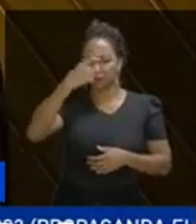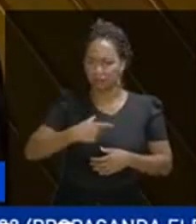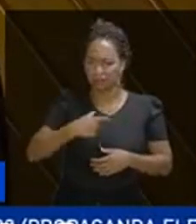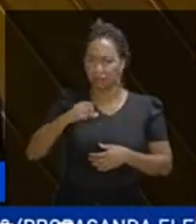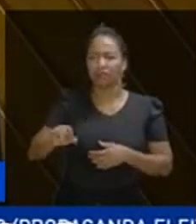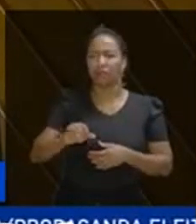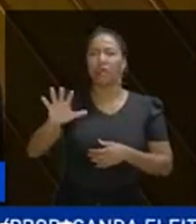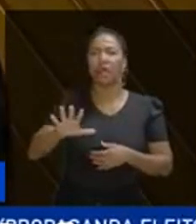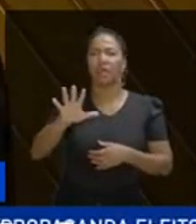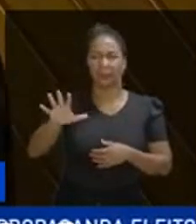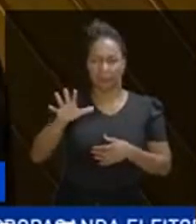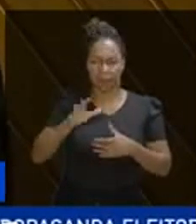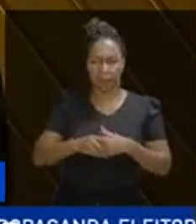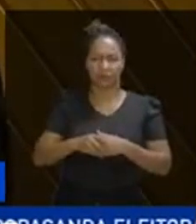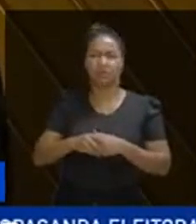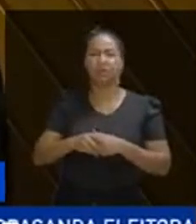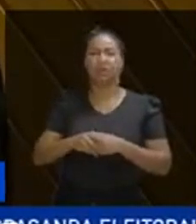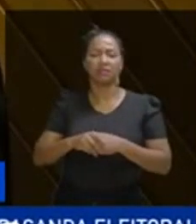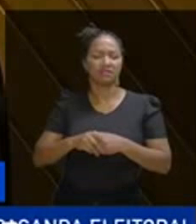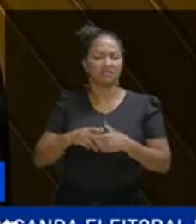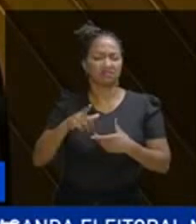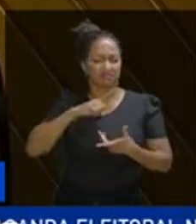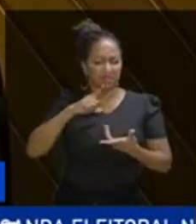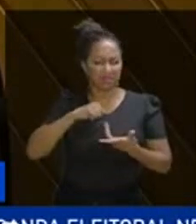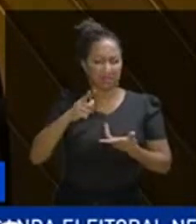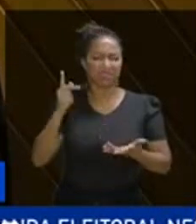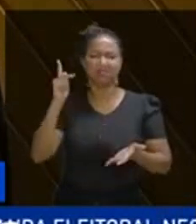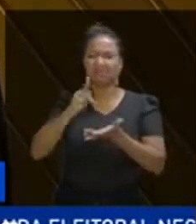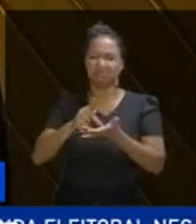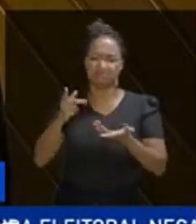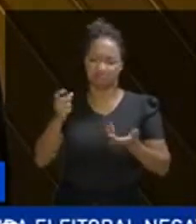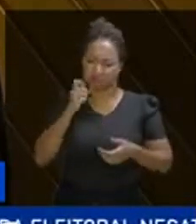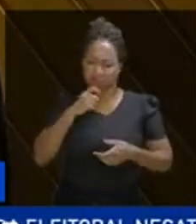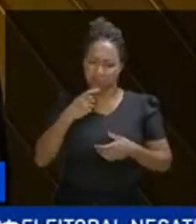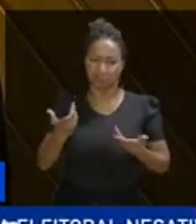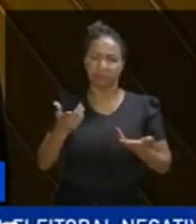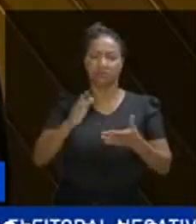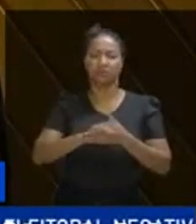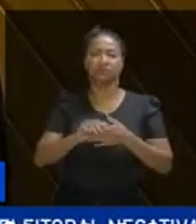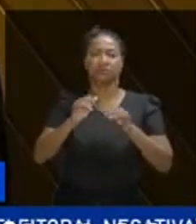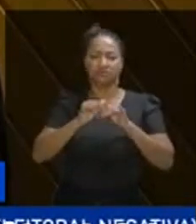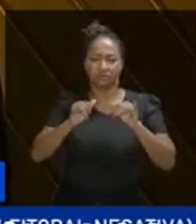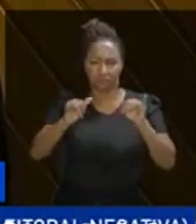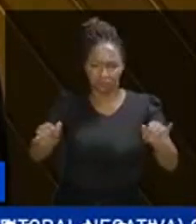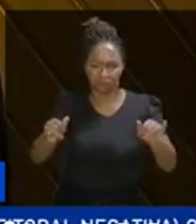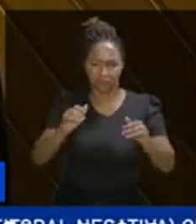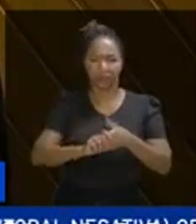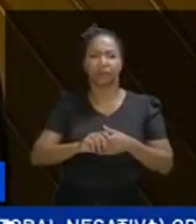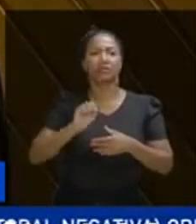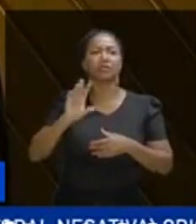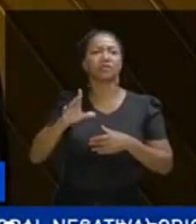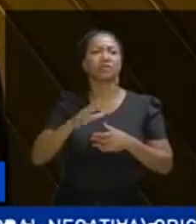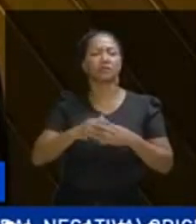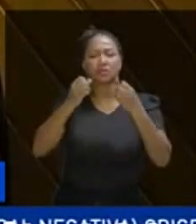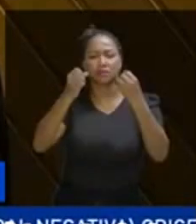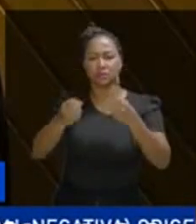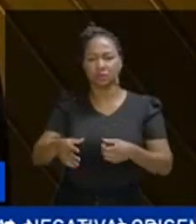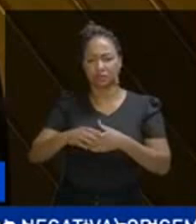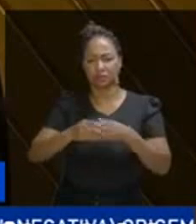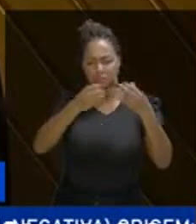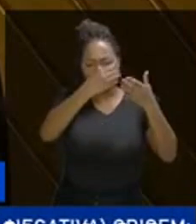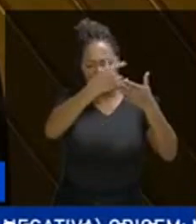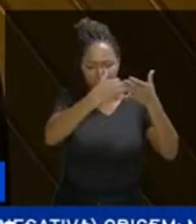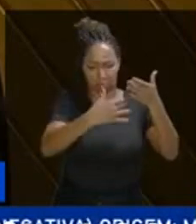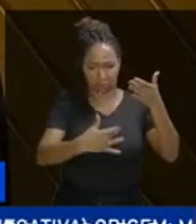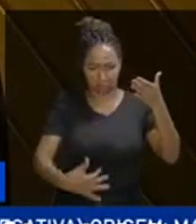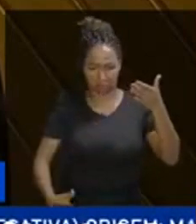do candidato da coligação recorrente, tampouco se trata de fato inverídico. A declaração do recorrido apenas reproduz comentário baseado